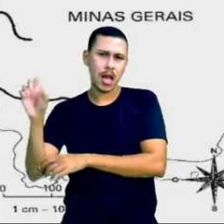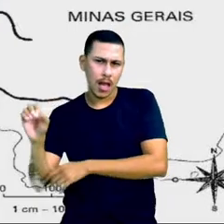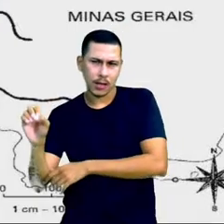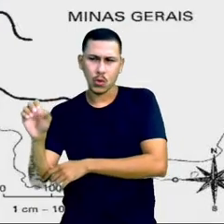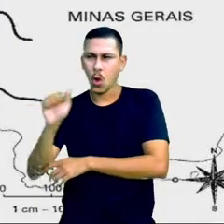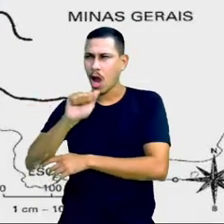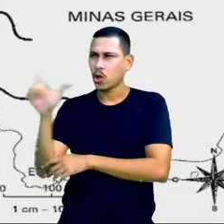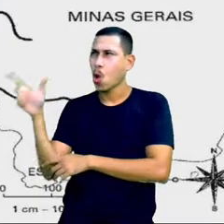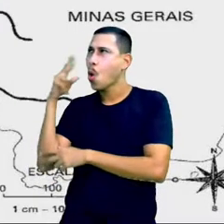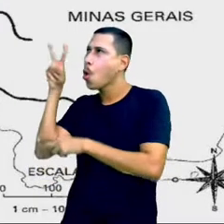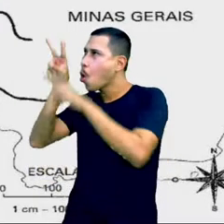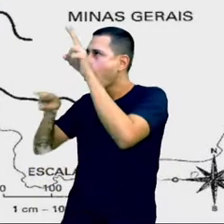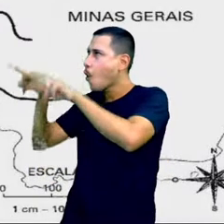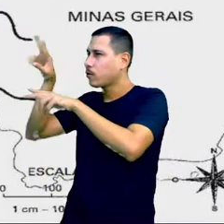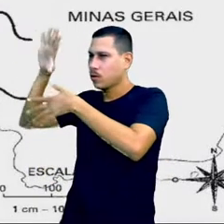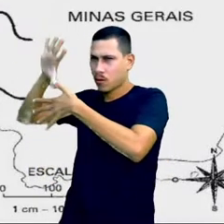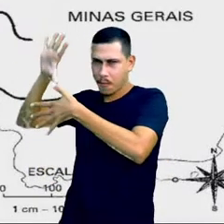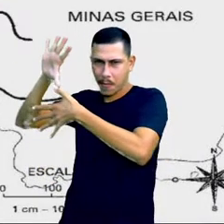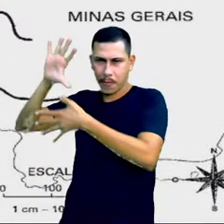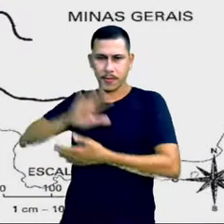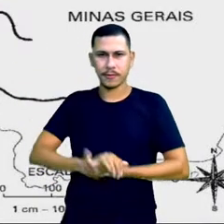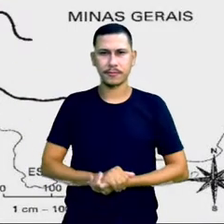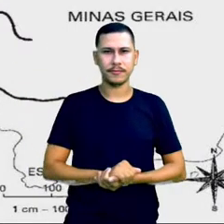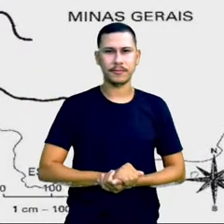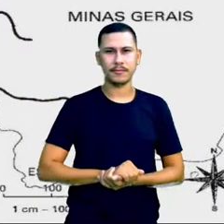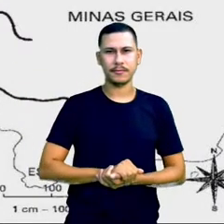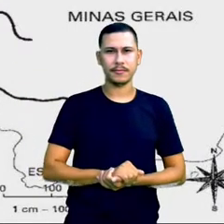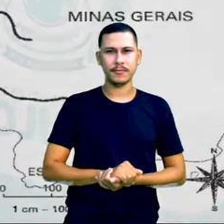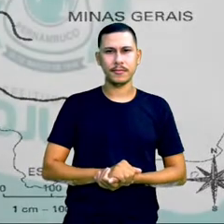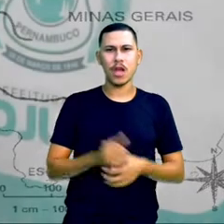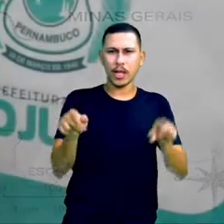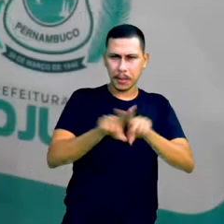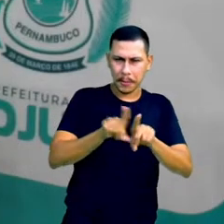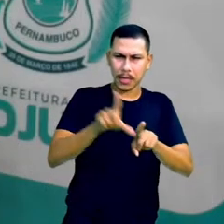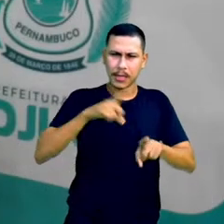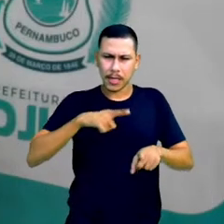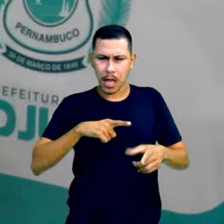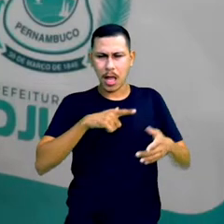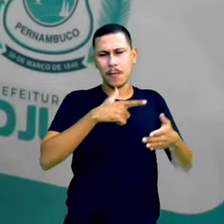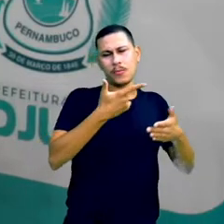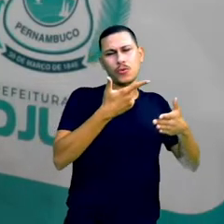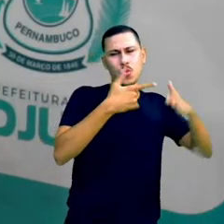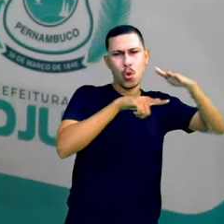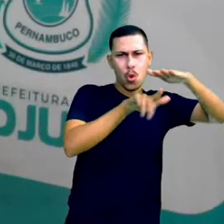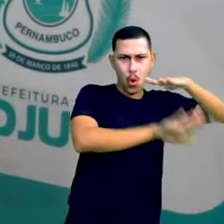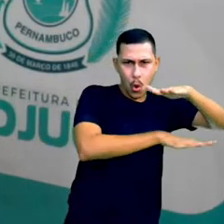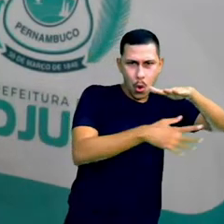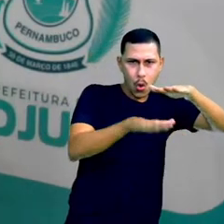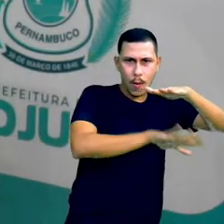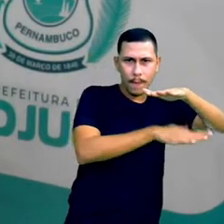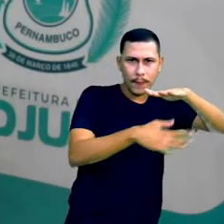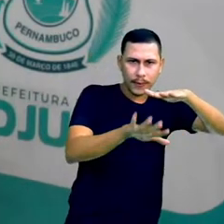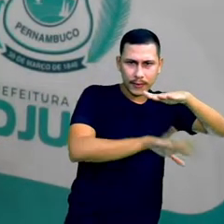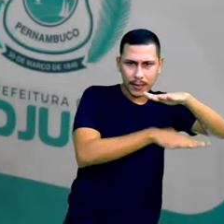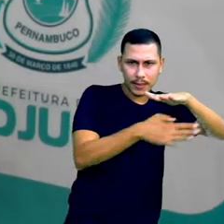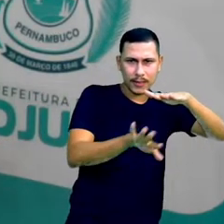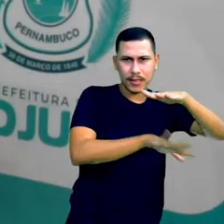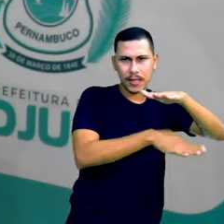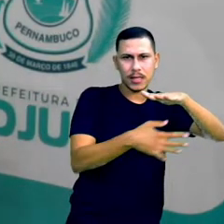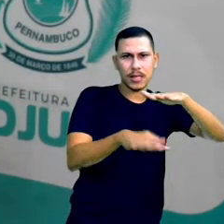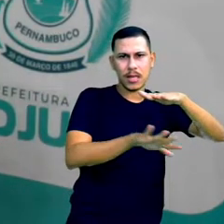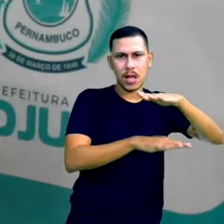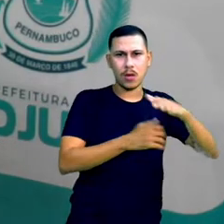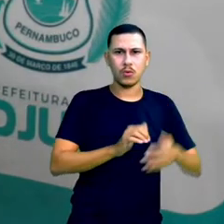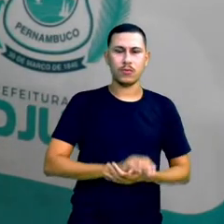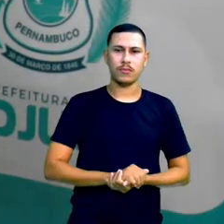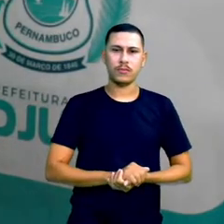azul. E a gente tem aí o Pantanal, que é um bioma exclusivo dessa região, certo?